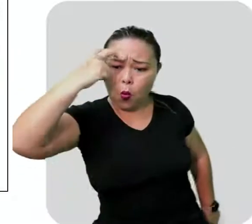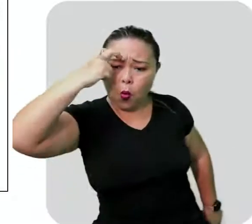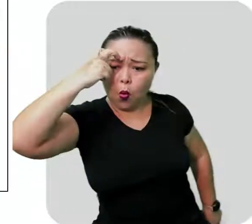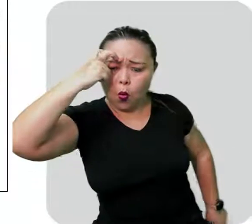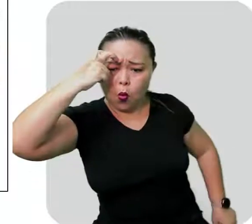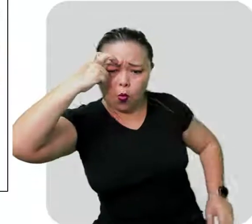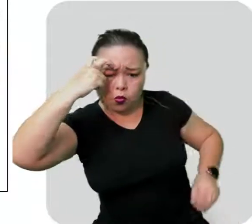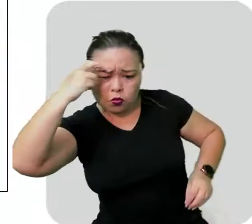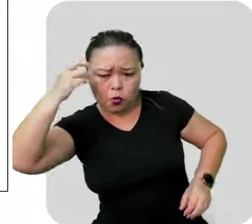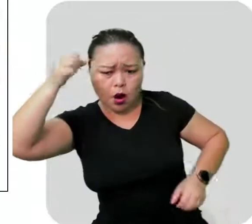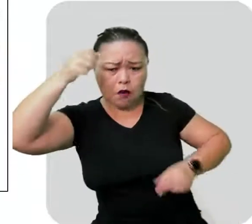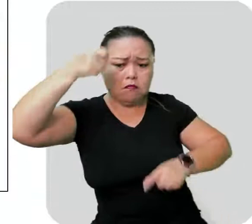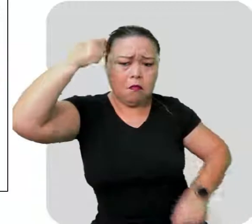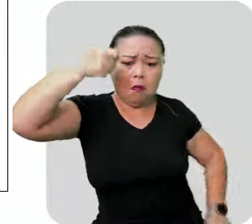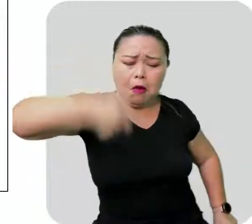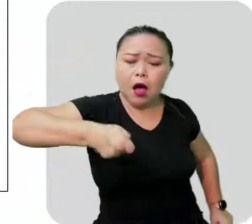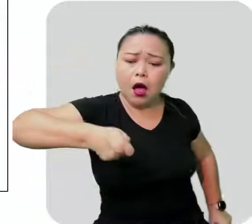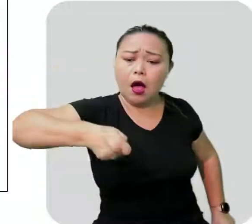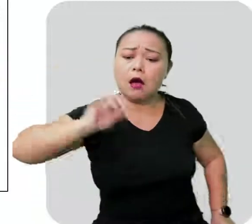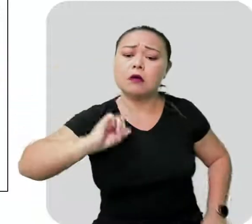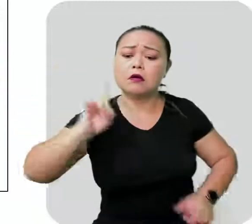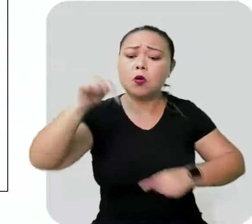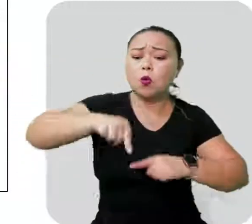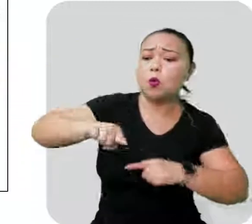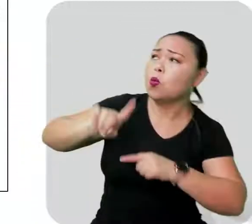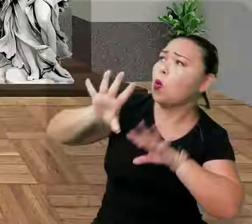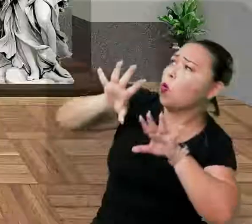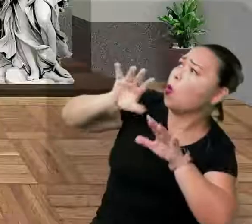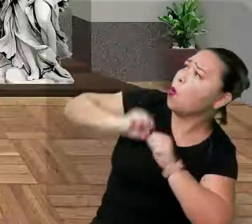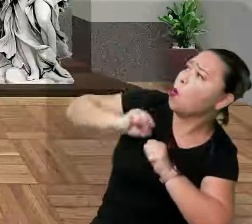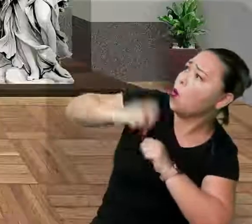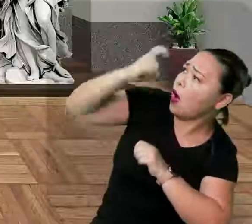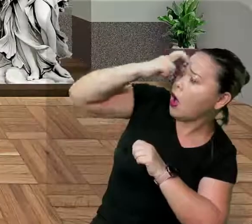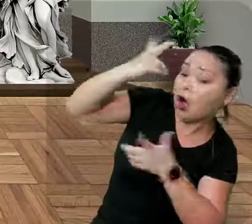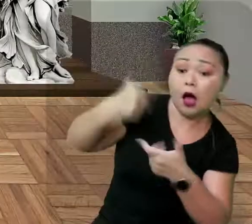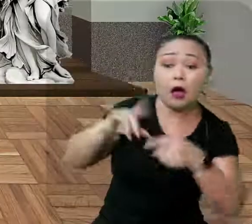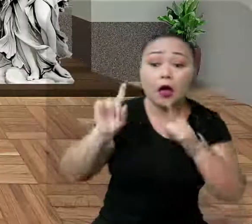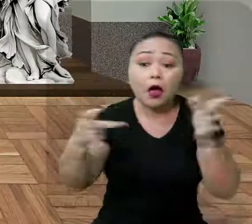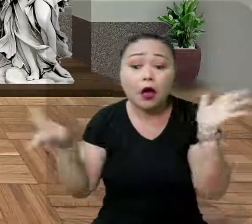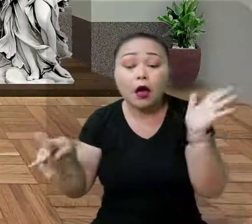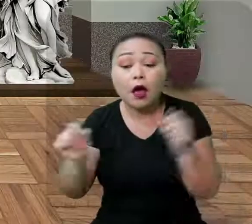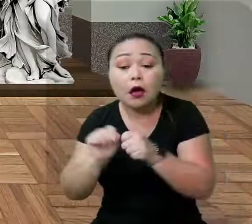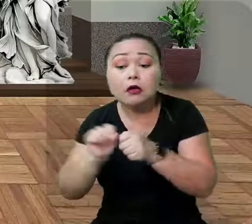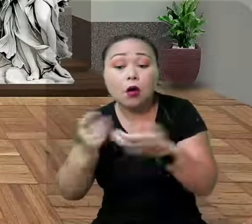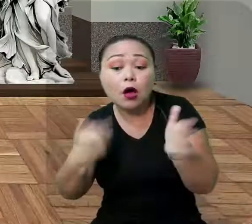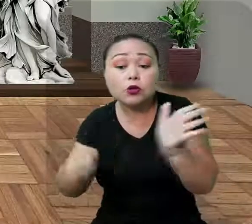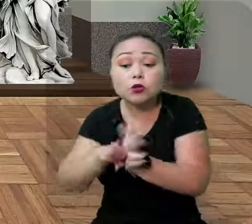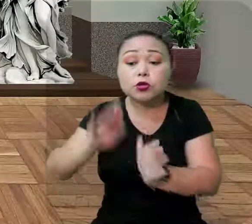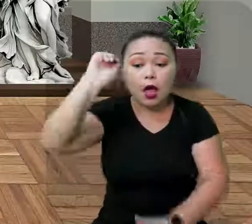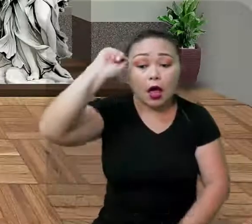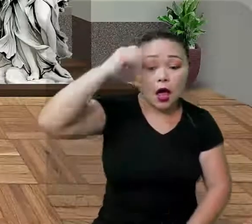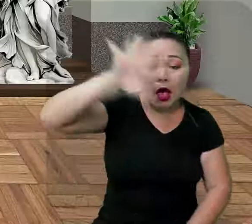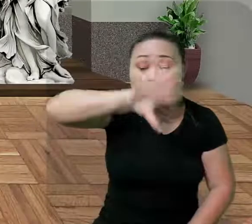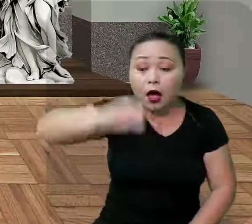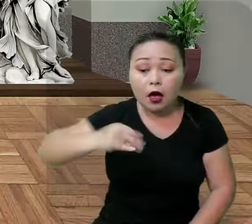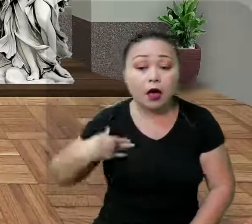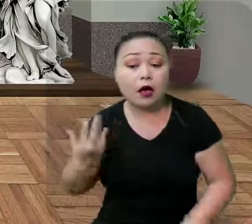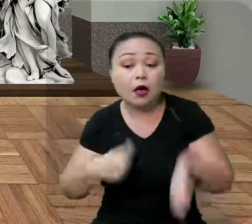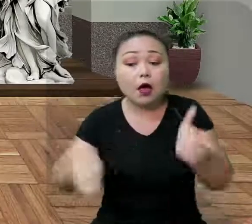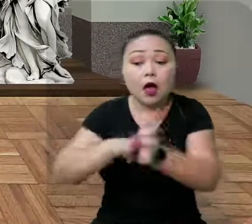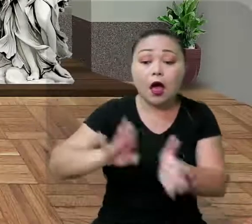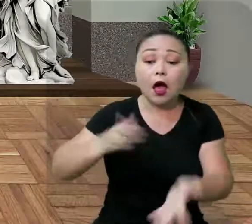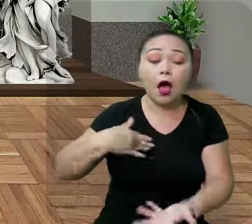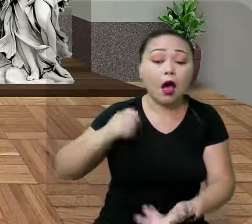cultura o que vai acontecer os europeus ao chegar na África ao chegar